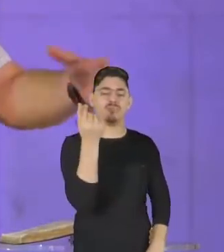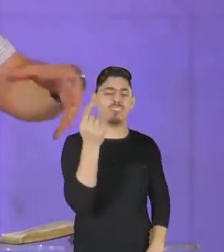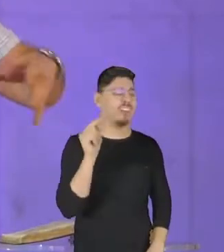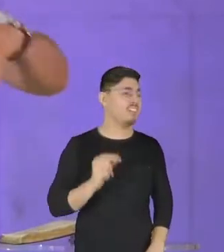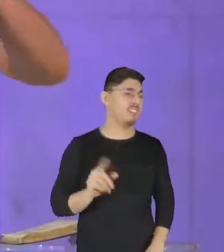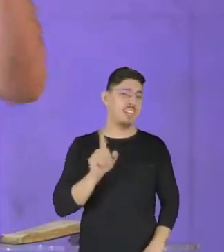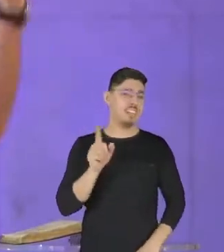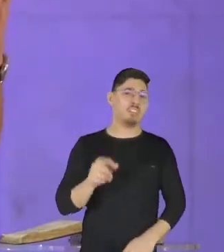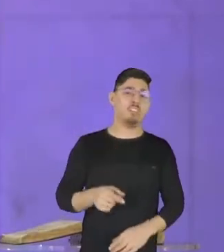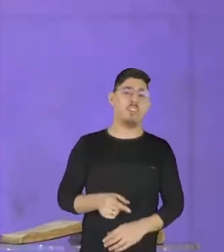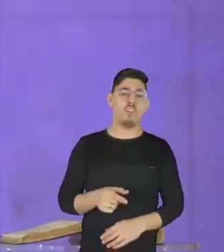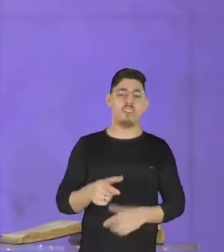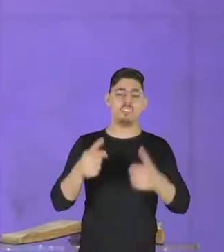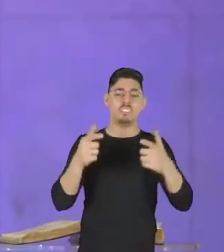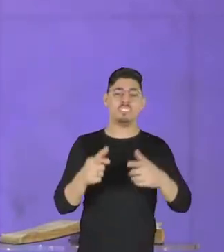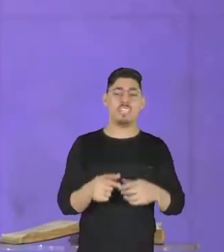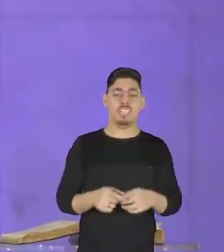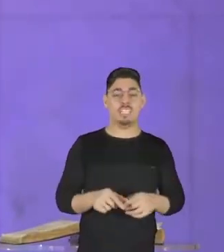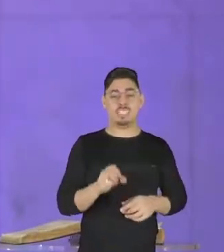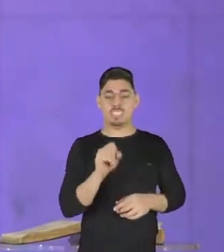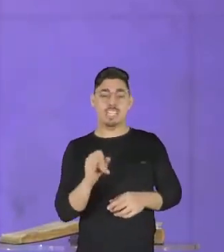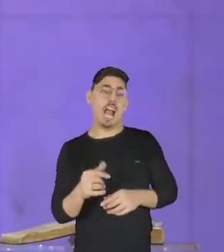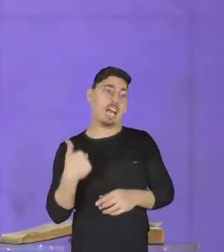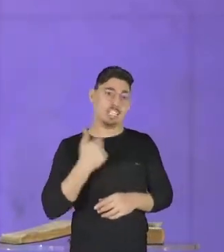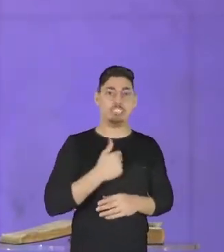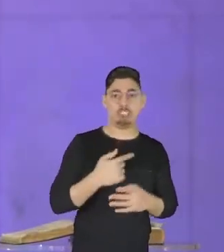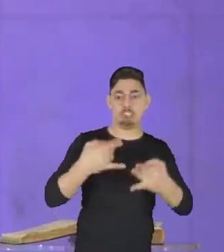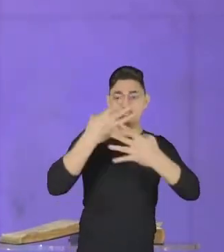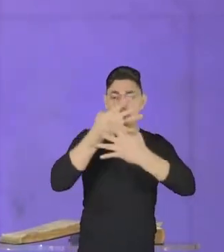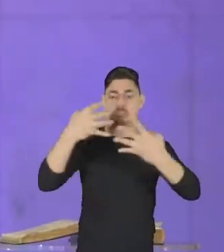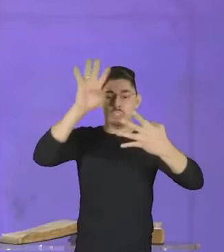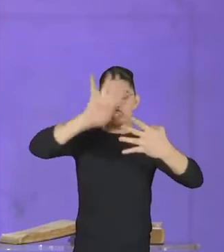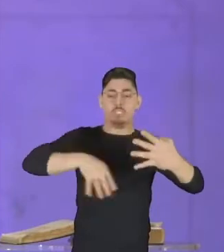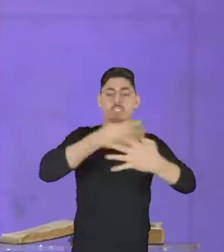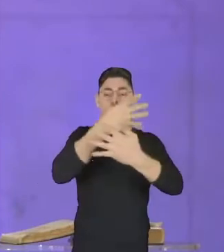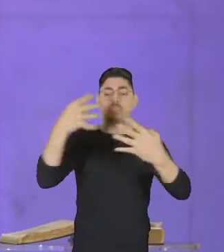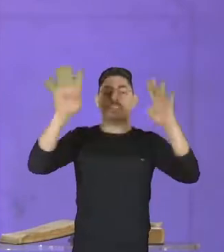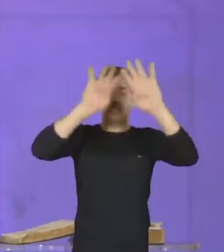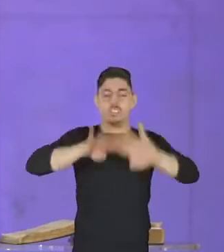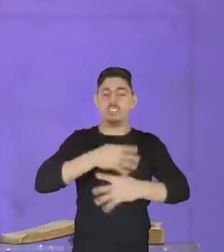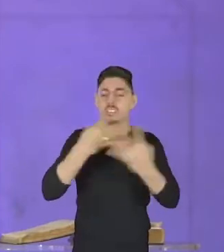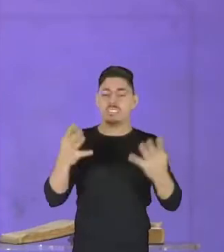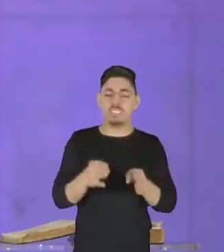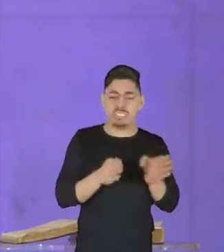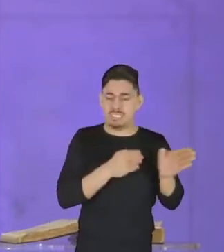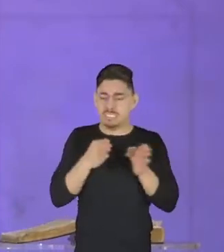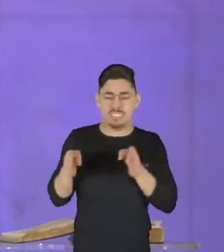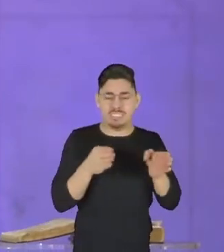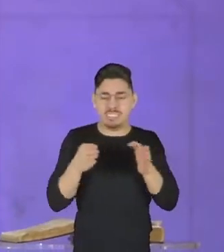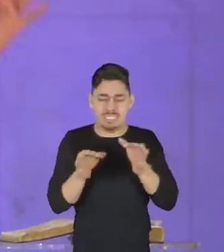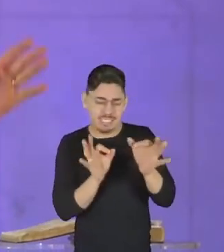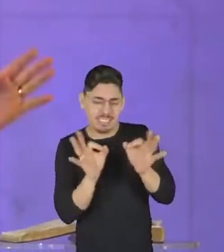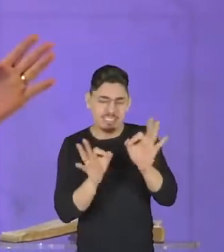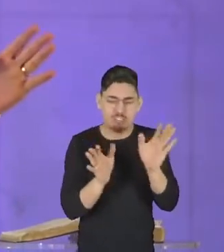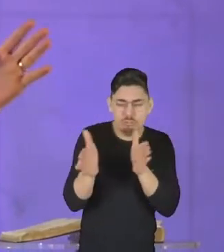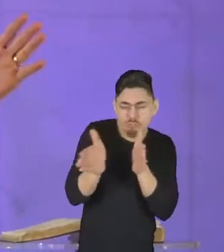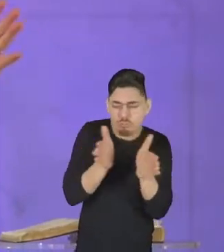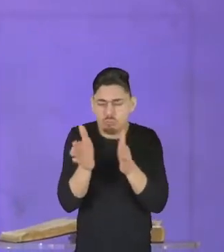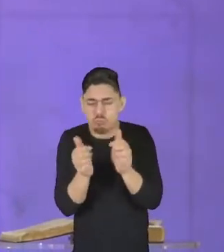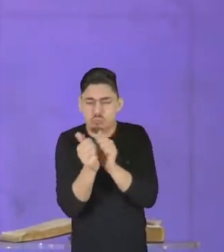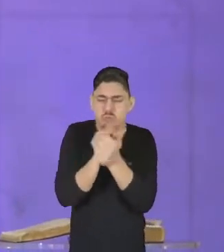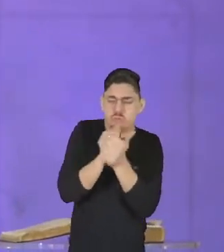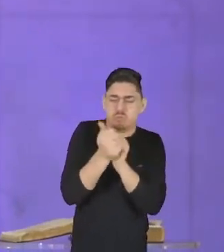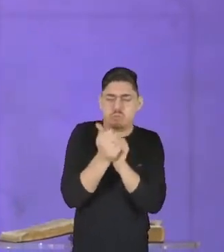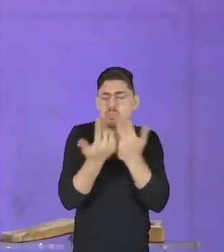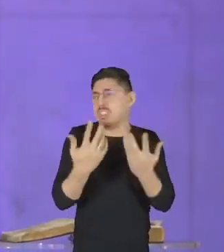nós olharmos para, será que ele vai caber na nossa planilha, né? Não vai caber aqui, não vai, então a gente não pode ir.